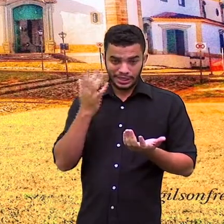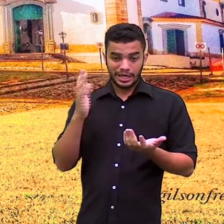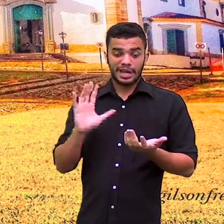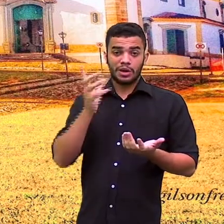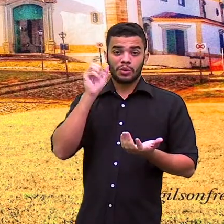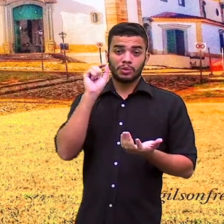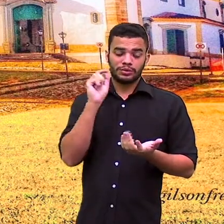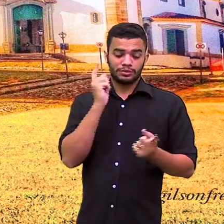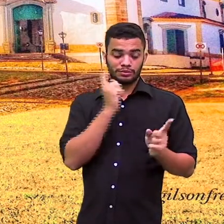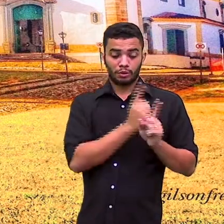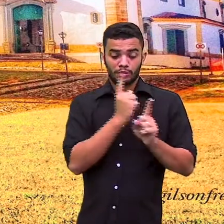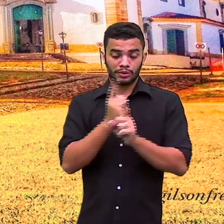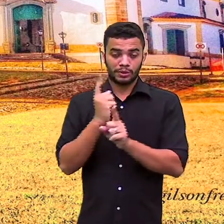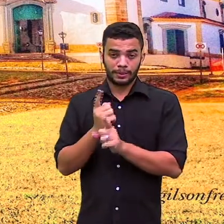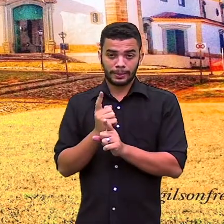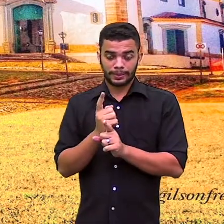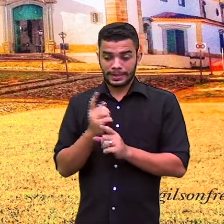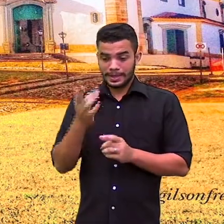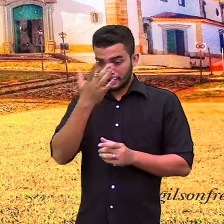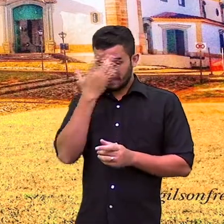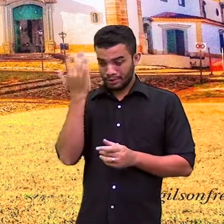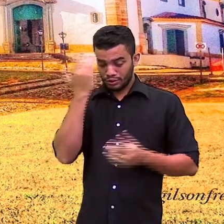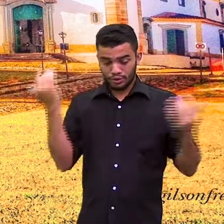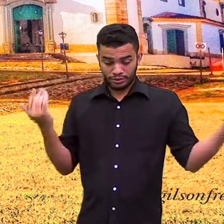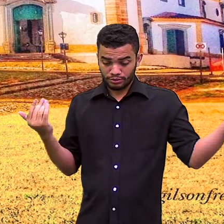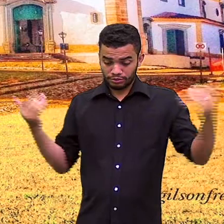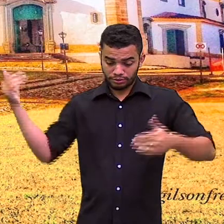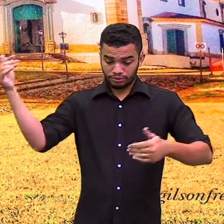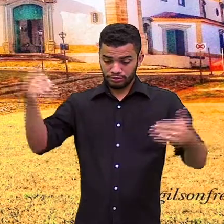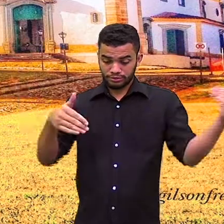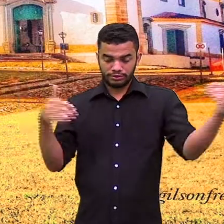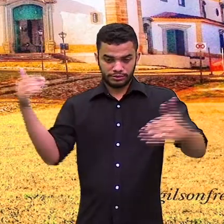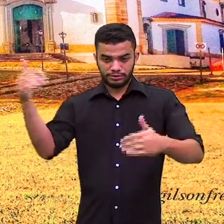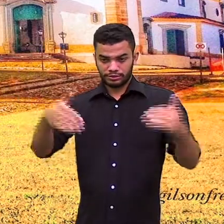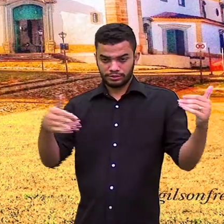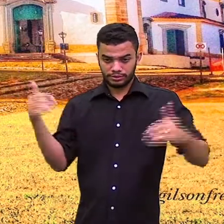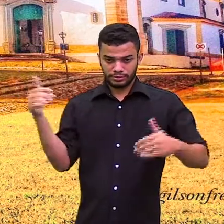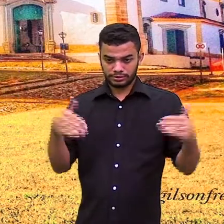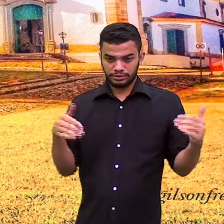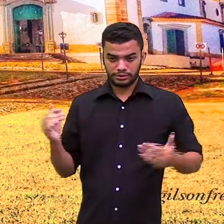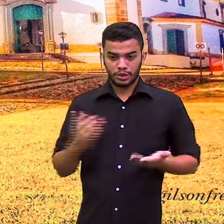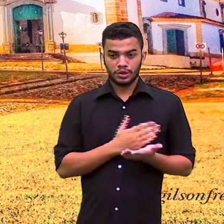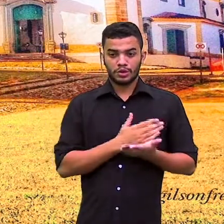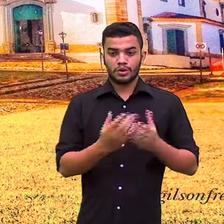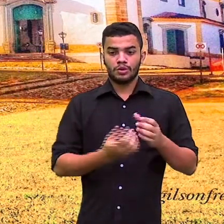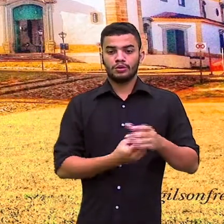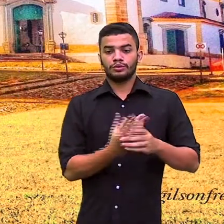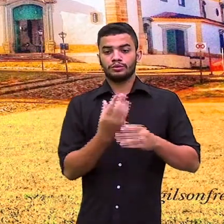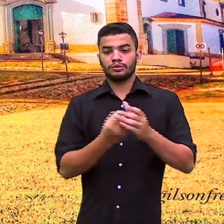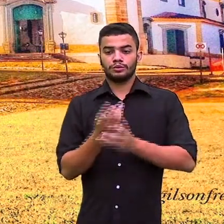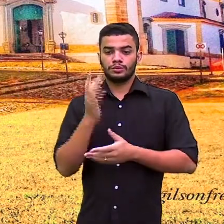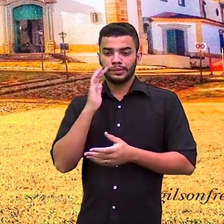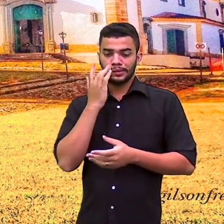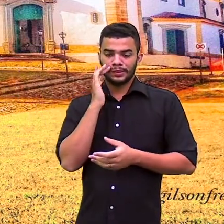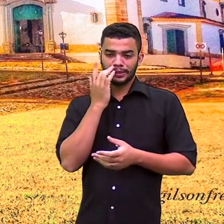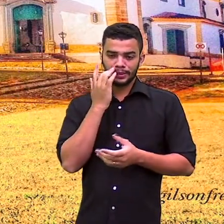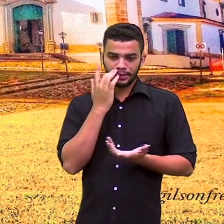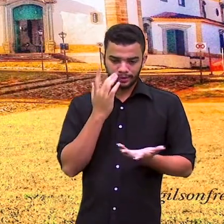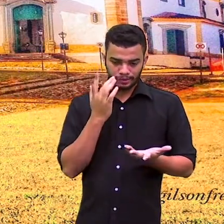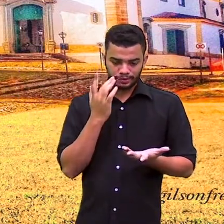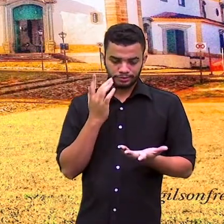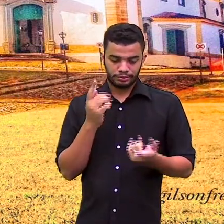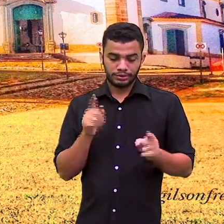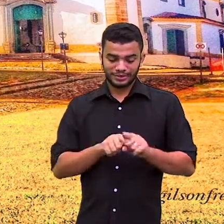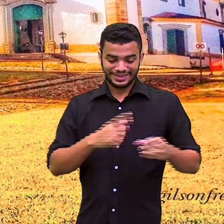arraiais, as vilas e mais à frente as cidades. Hoje nós vamos conhecer a fundo